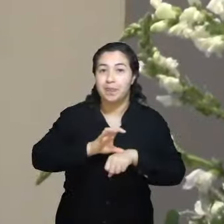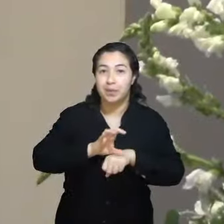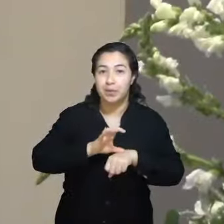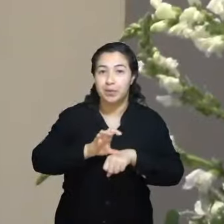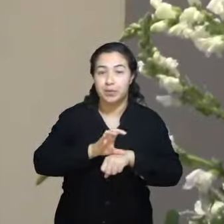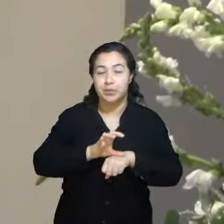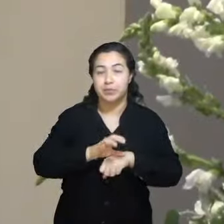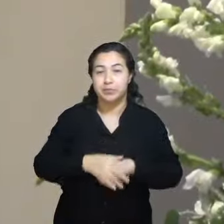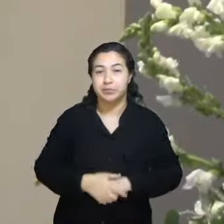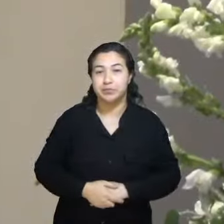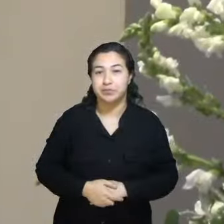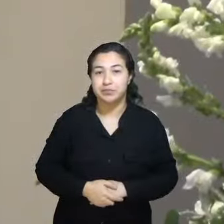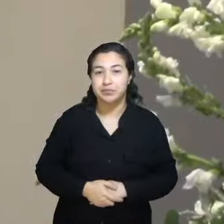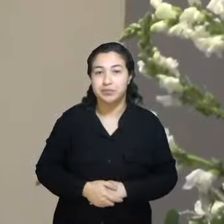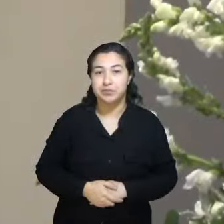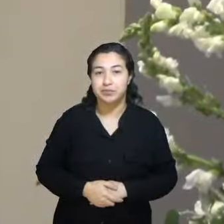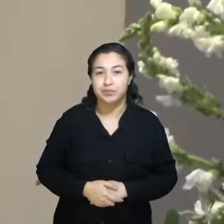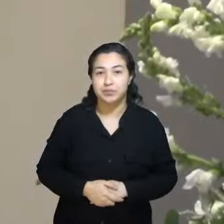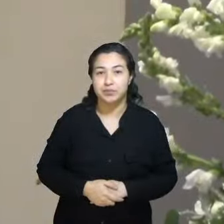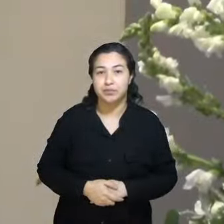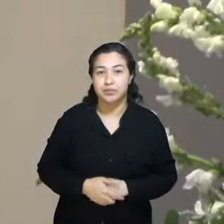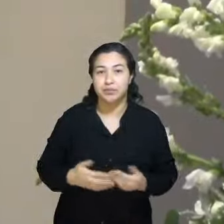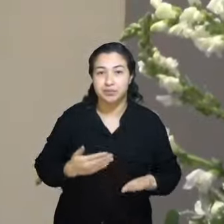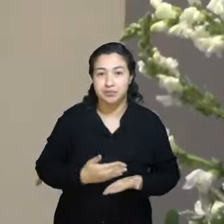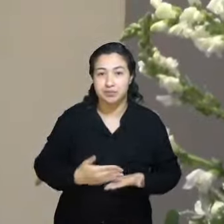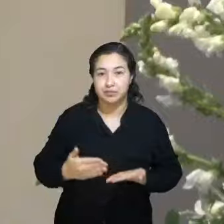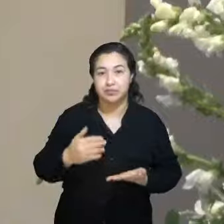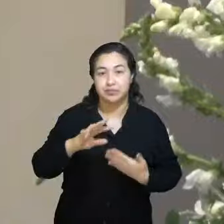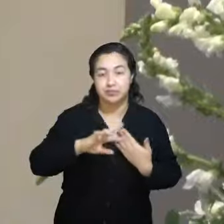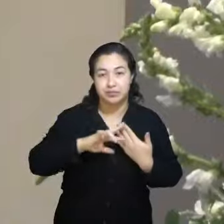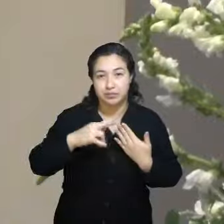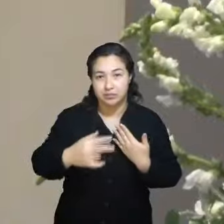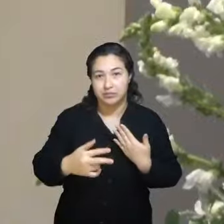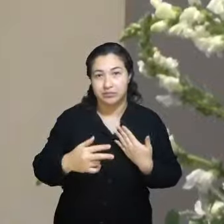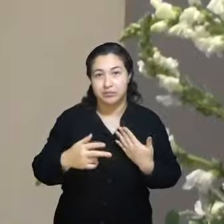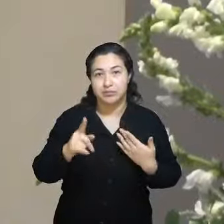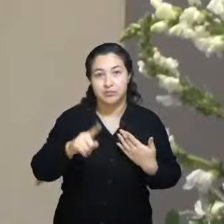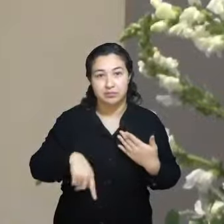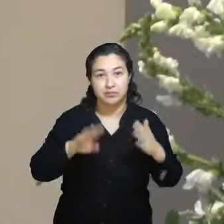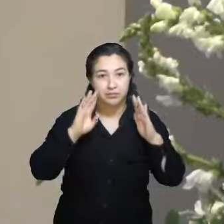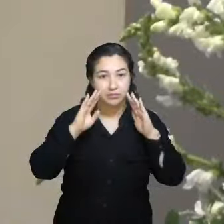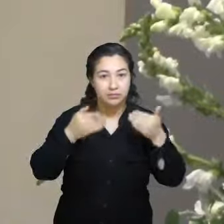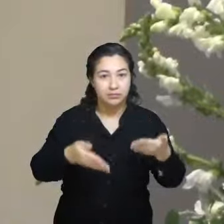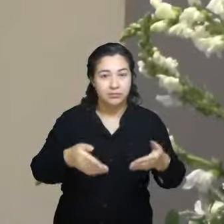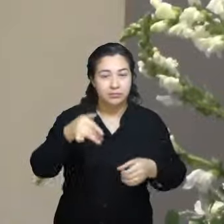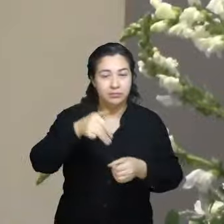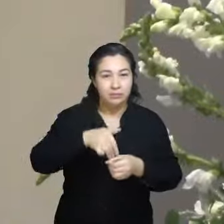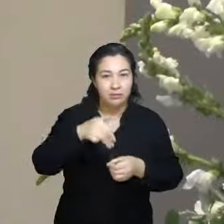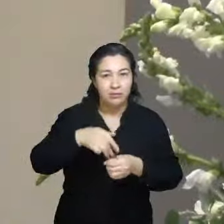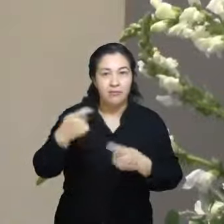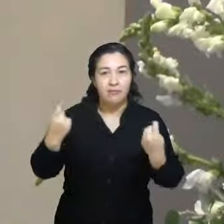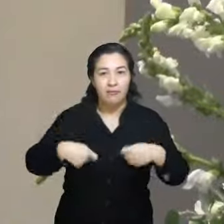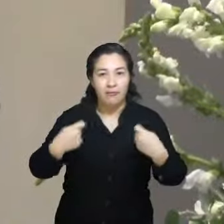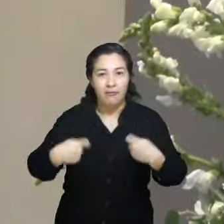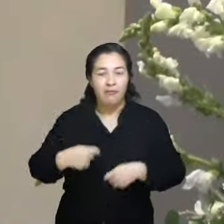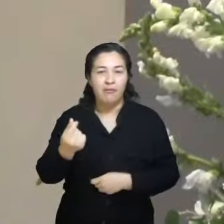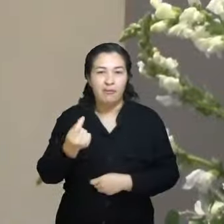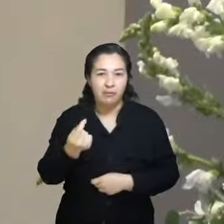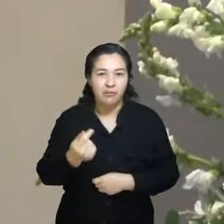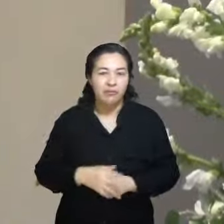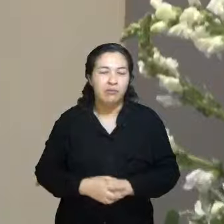sociedade quando a porta de entrada das soluções está no próprio município que precisa de recursos para